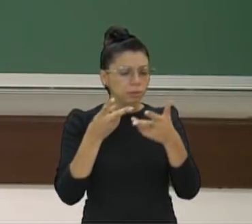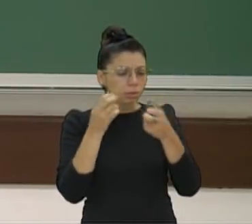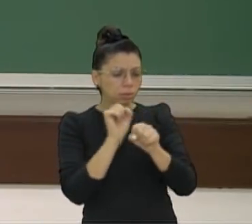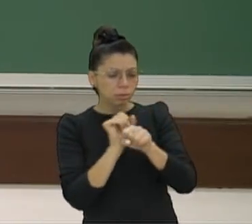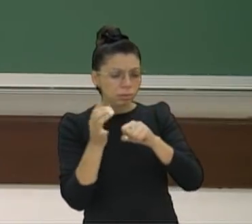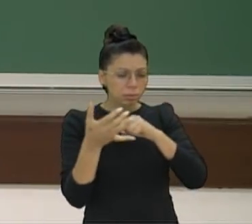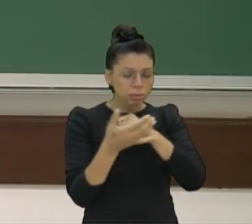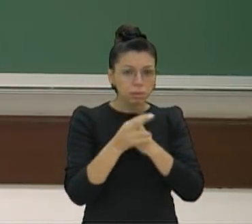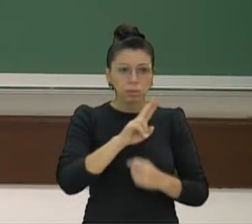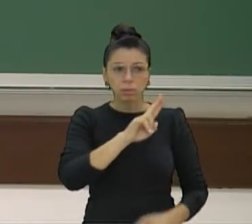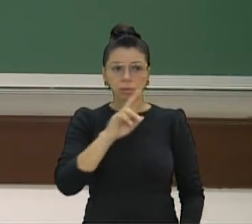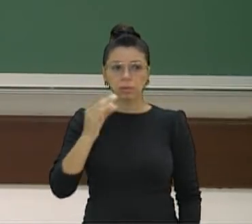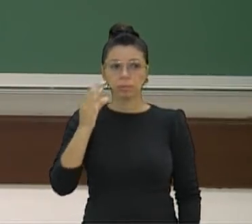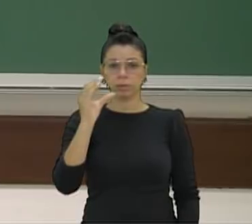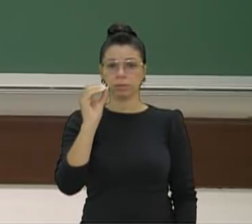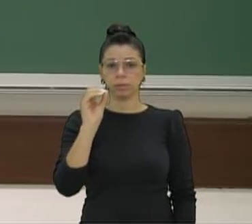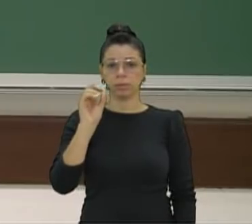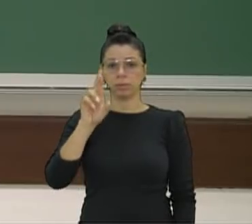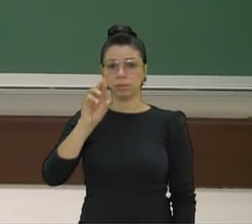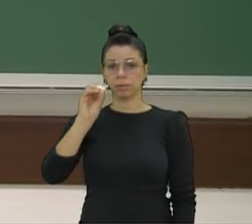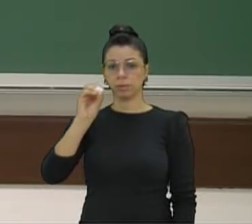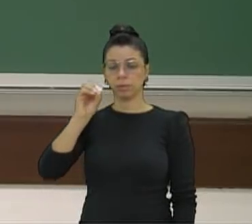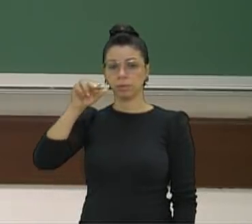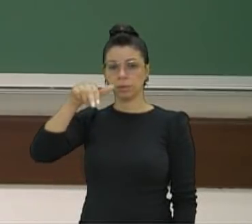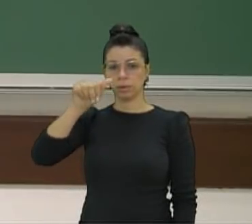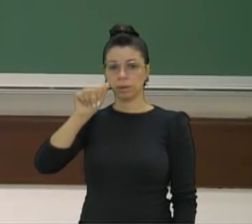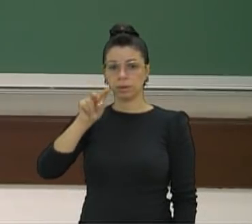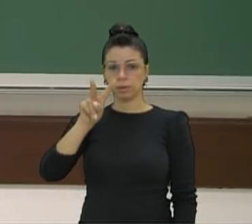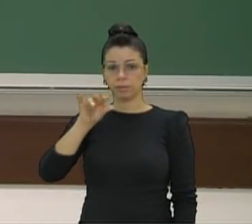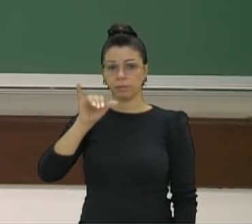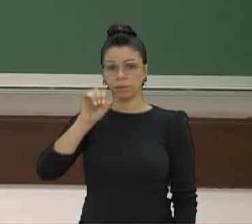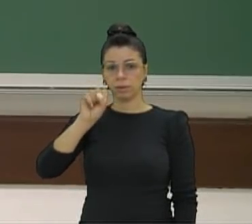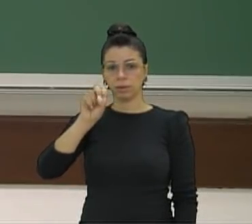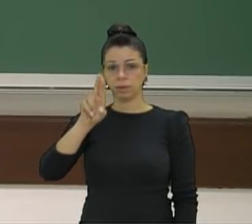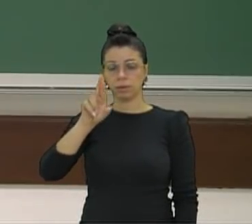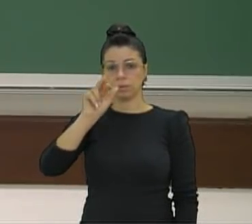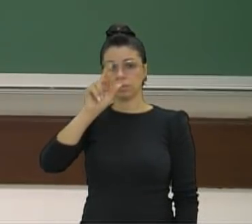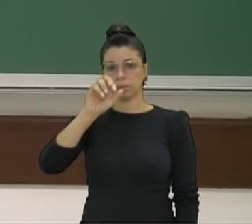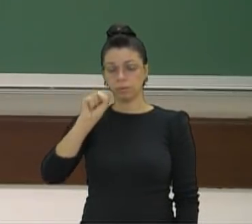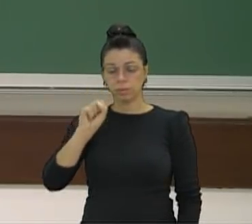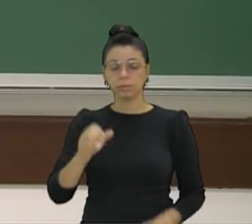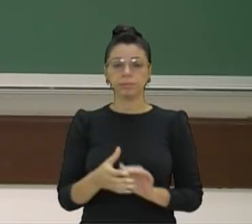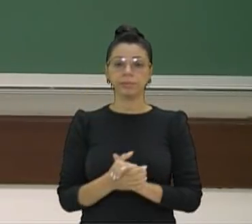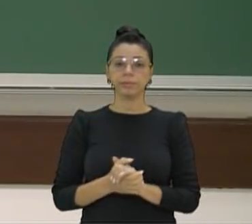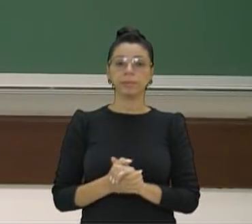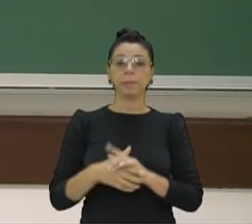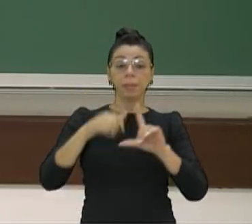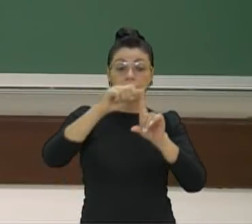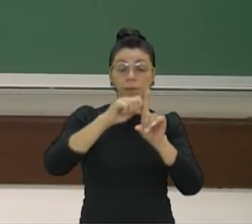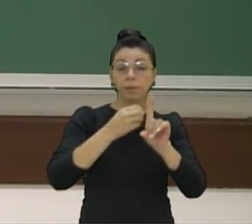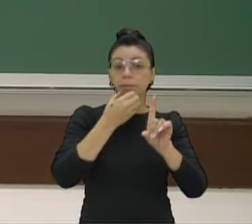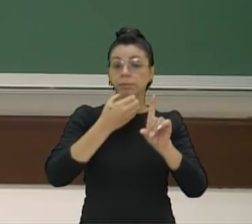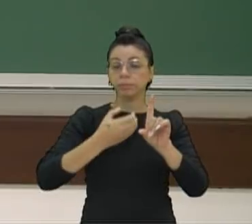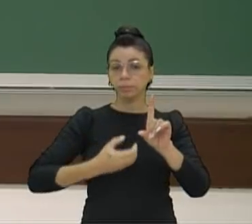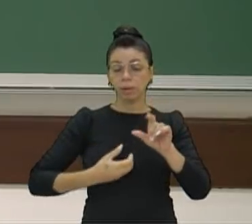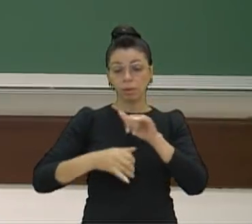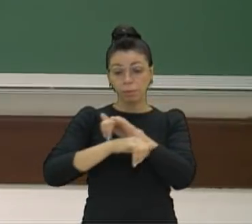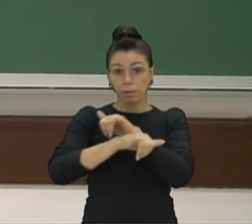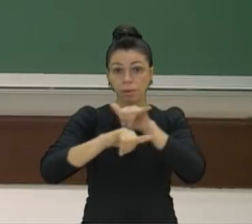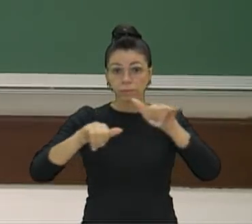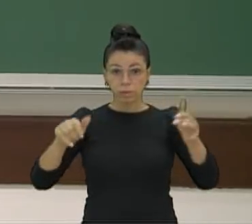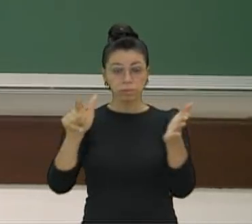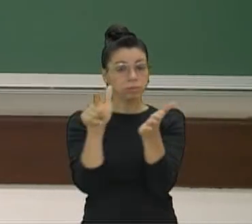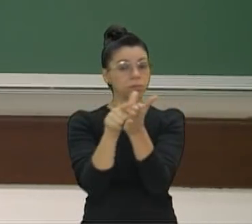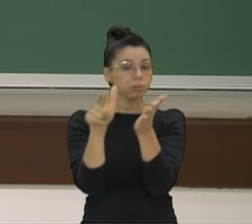chama aí de coronavírus. Nessa época, em dezembro, quando essas primeiras notícias saíram, eu não sei